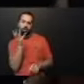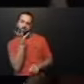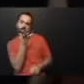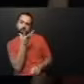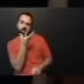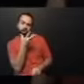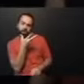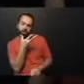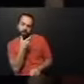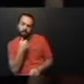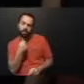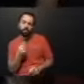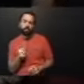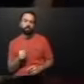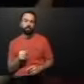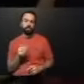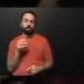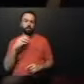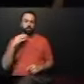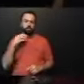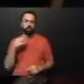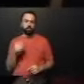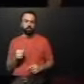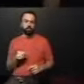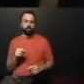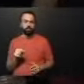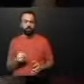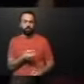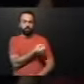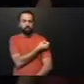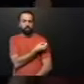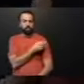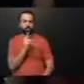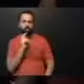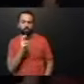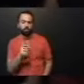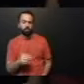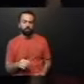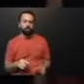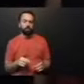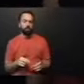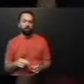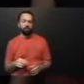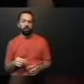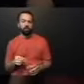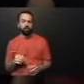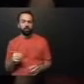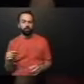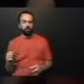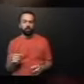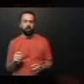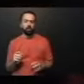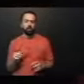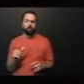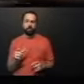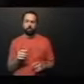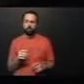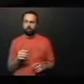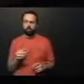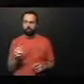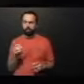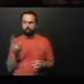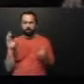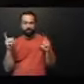comprido do ano? O aluno responde, fevereiro, pois tem 4 sílabas. Vocês vão